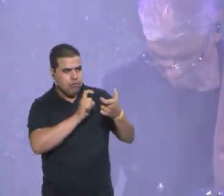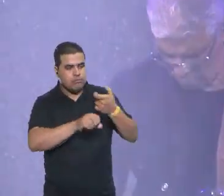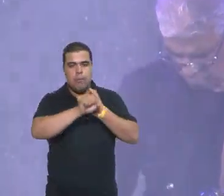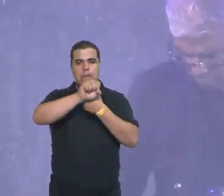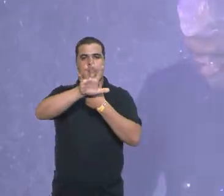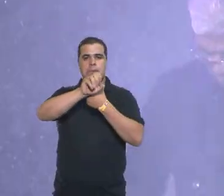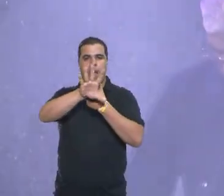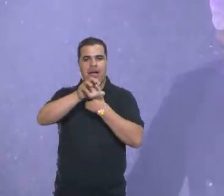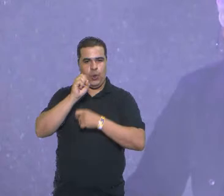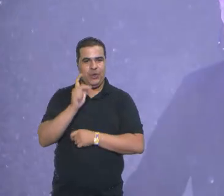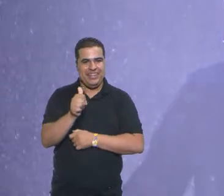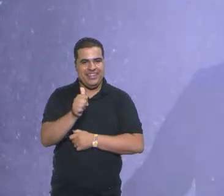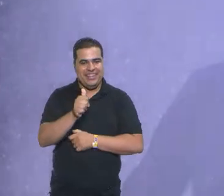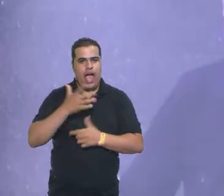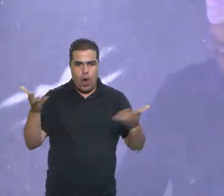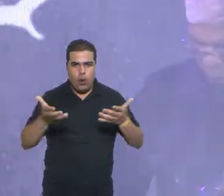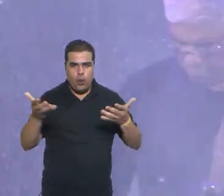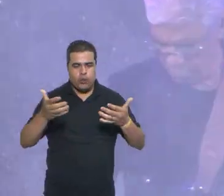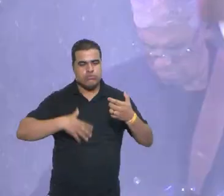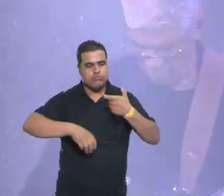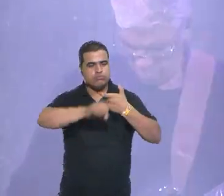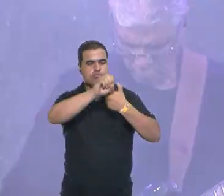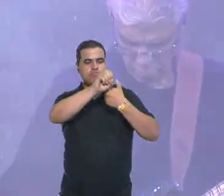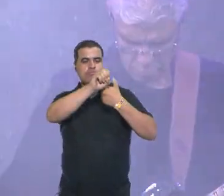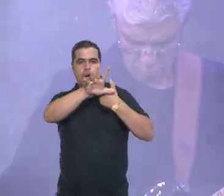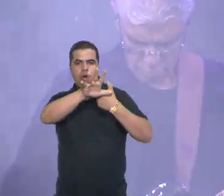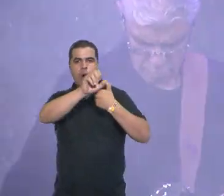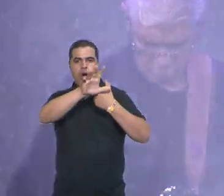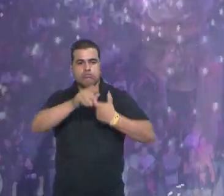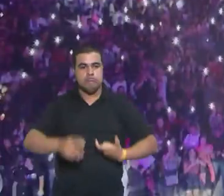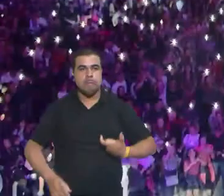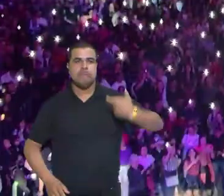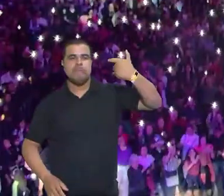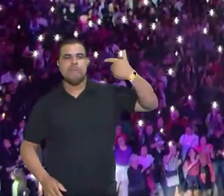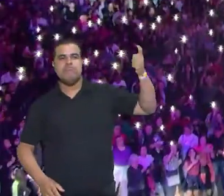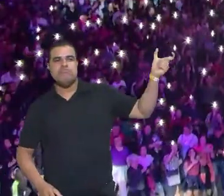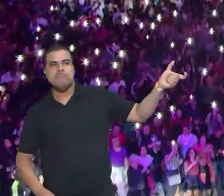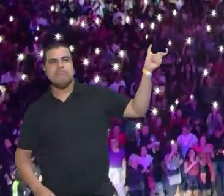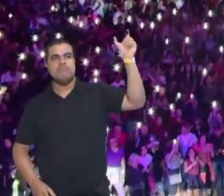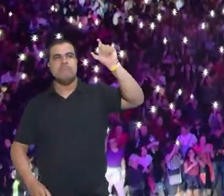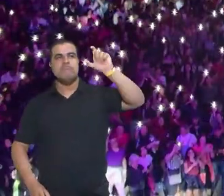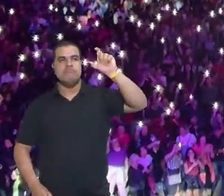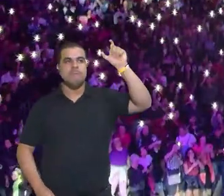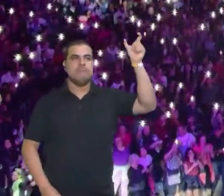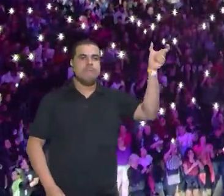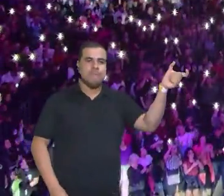acende a luzinha dele isso levanta lá no alto